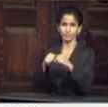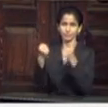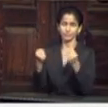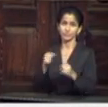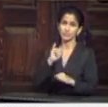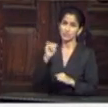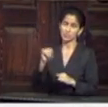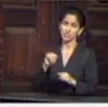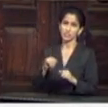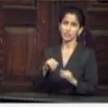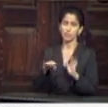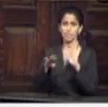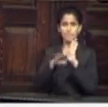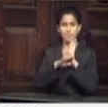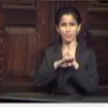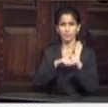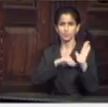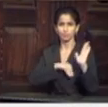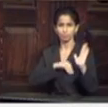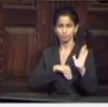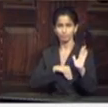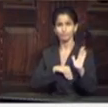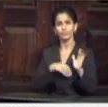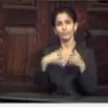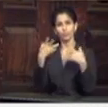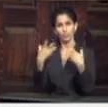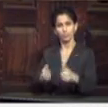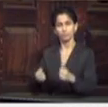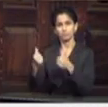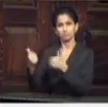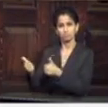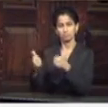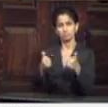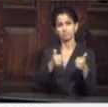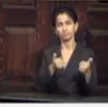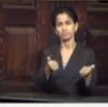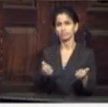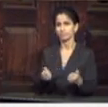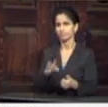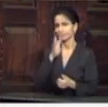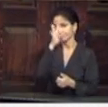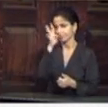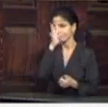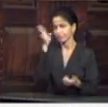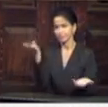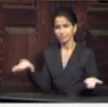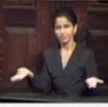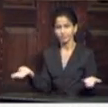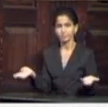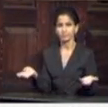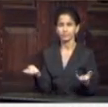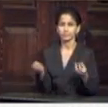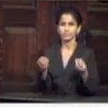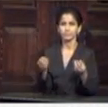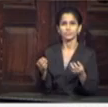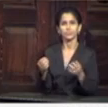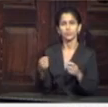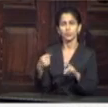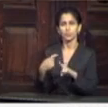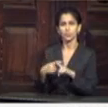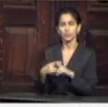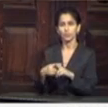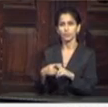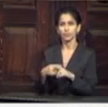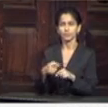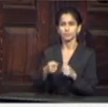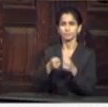piso salarial for aprovado aqui na casa. Isso é um absurdo. Assim como,